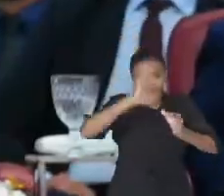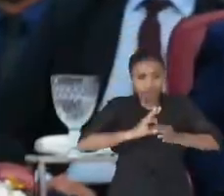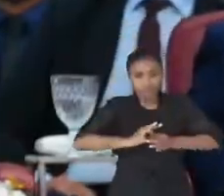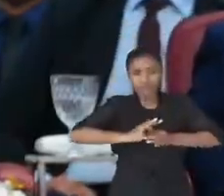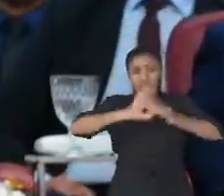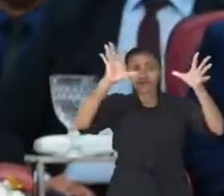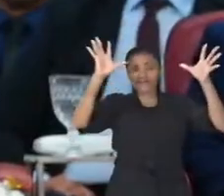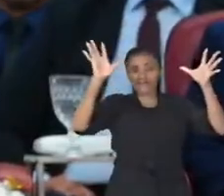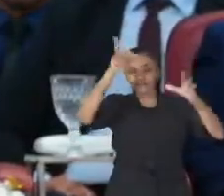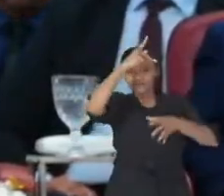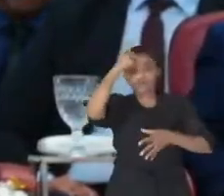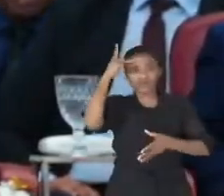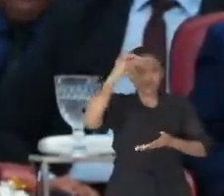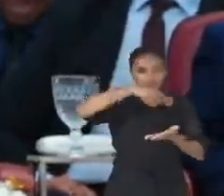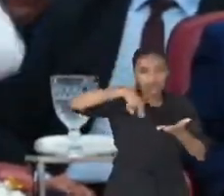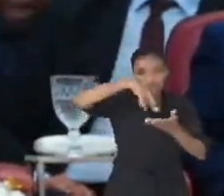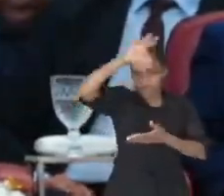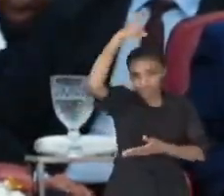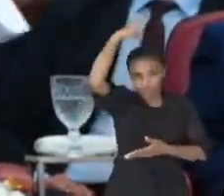menino rodar!